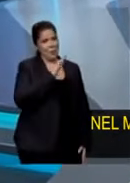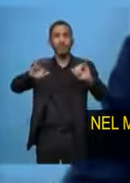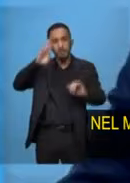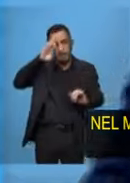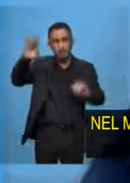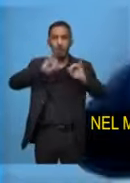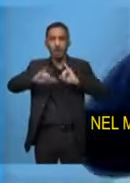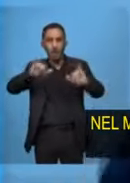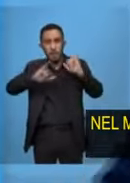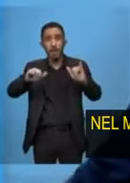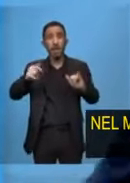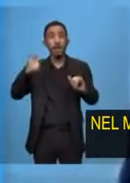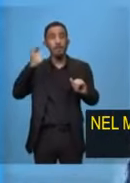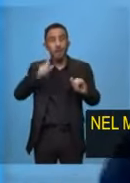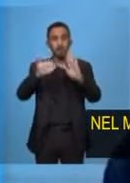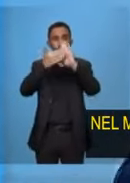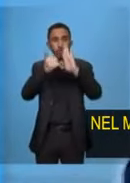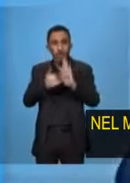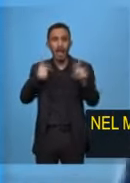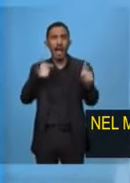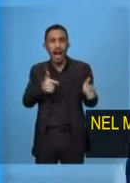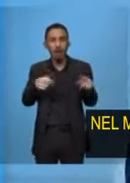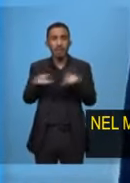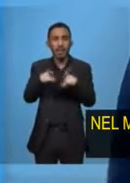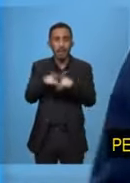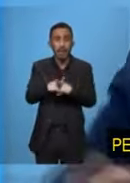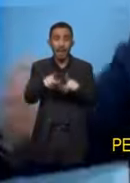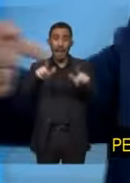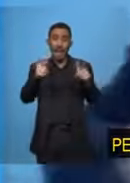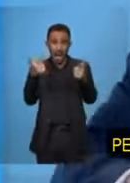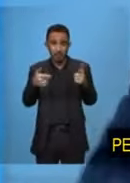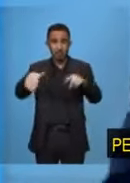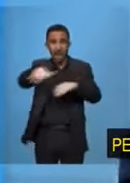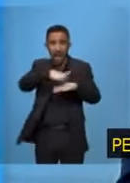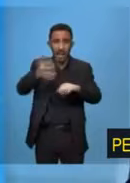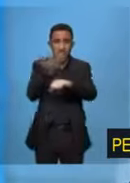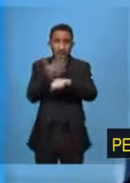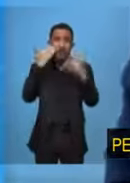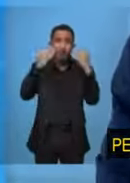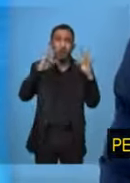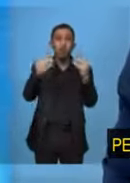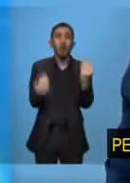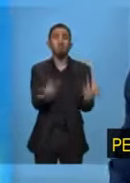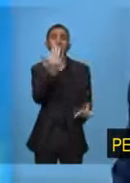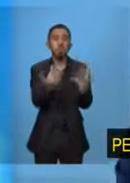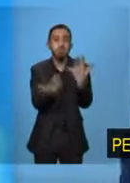a impressão que eu recolhemos milhares de armas e tocando fogo empata pública porque no meu governo a gente vai distribuir